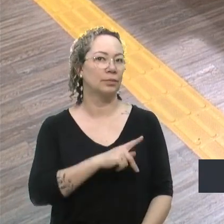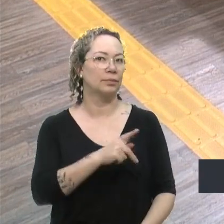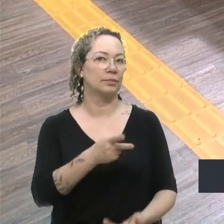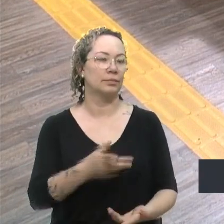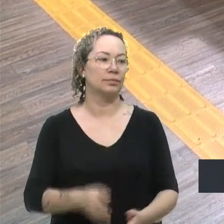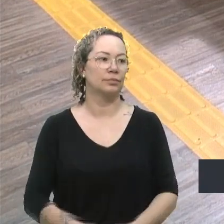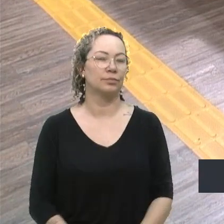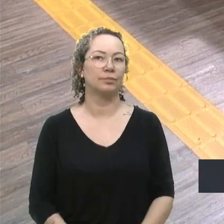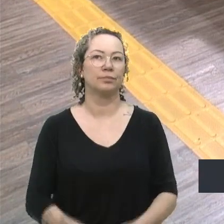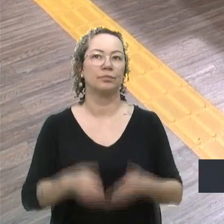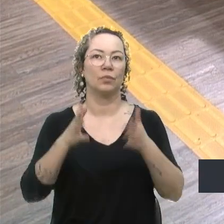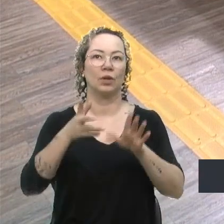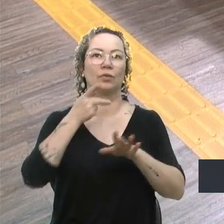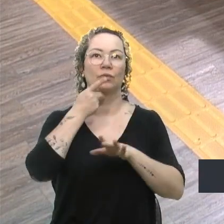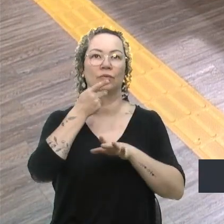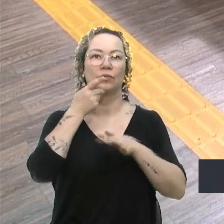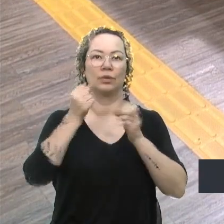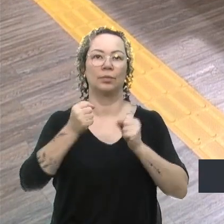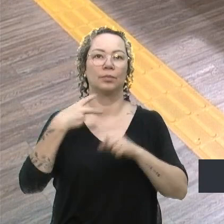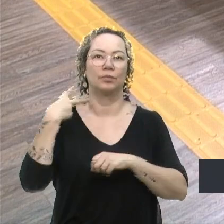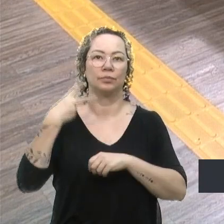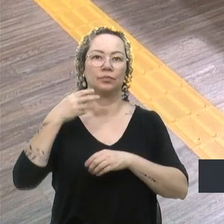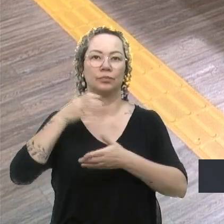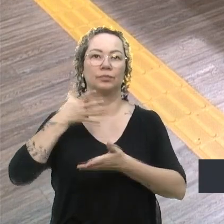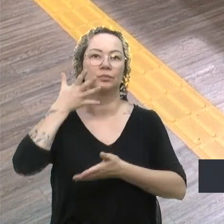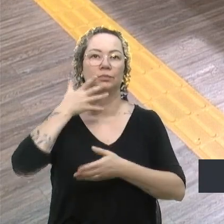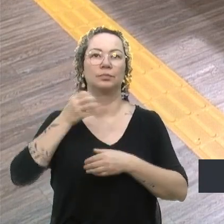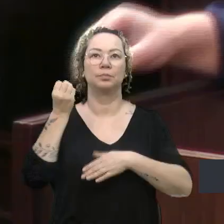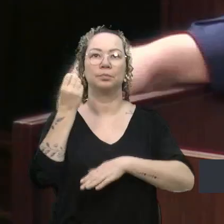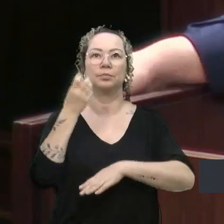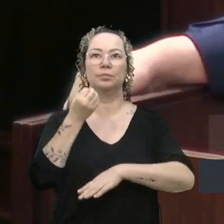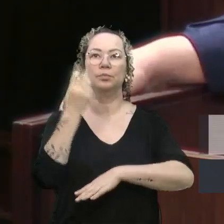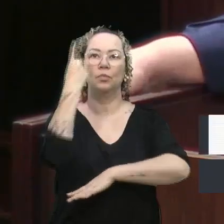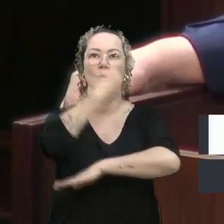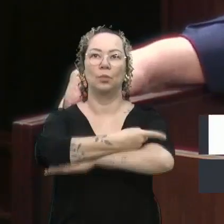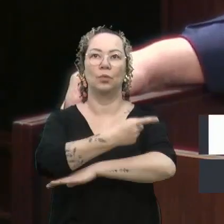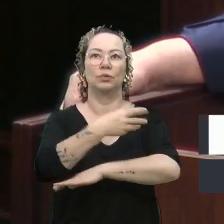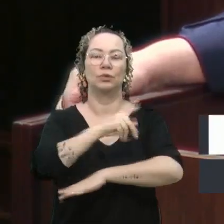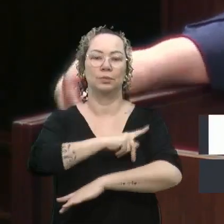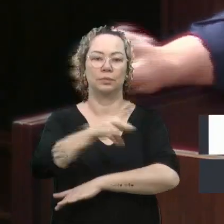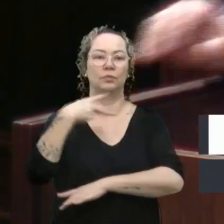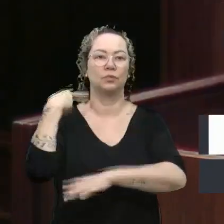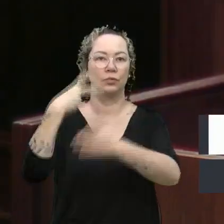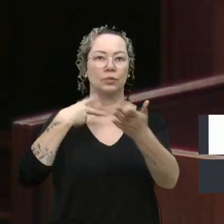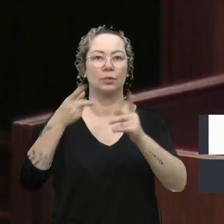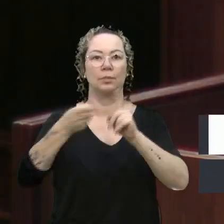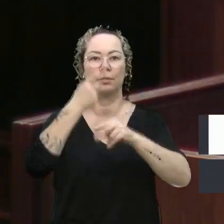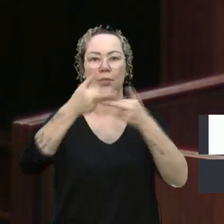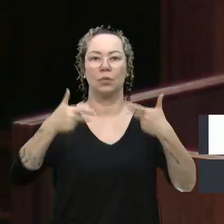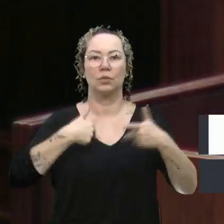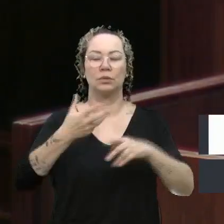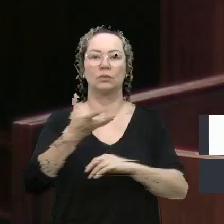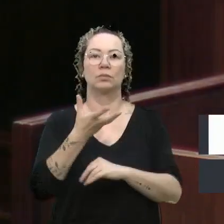Com a palavra, Adriano Bressan. Bom dia, senhor presidente, senhoras e senhores vereadores. Primeiramente, eu gostaria